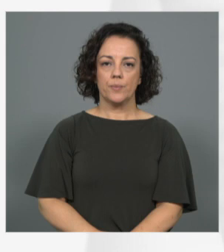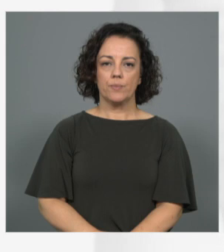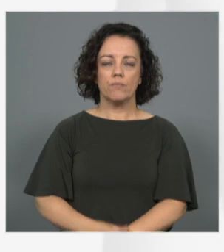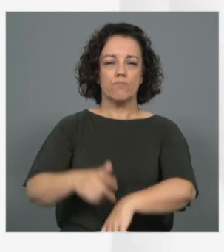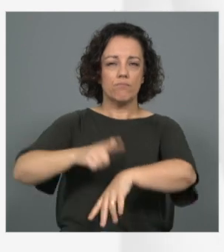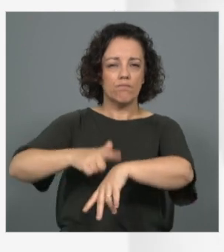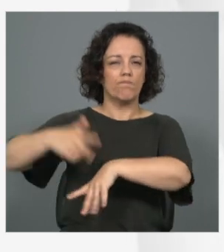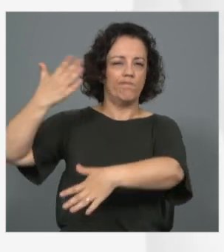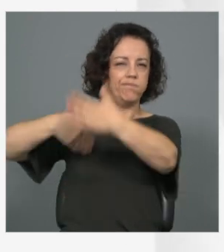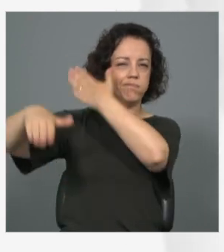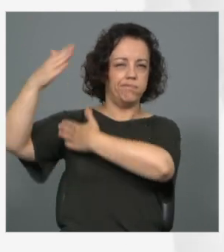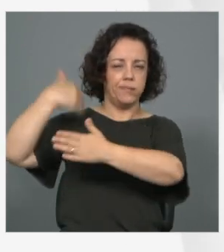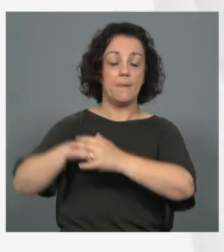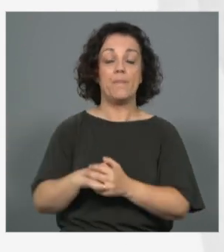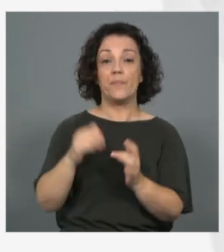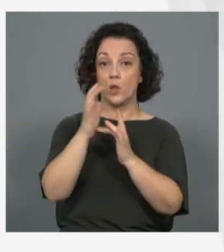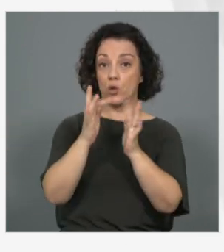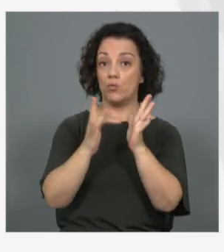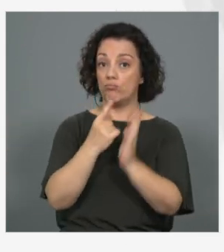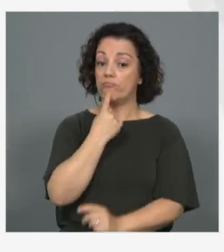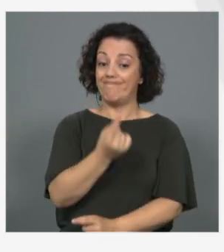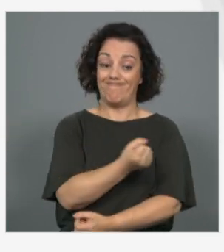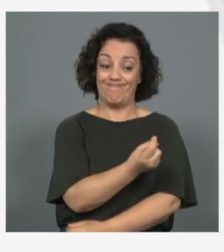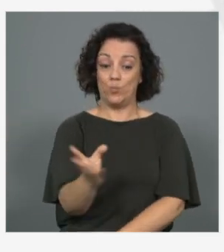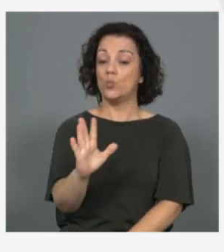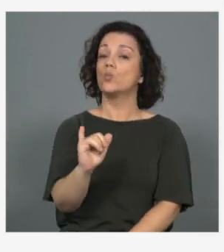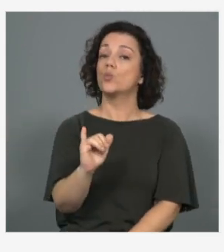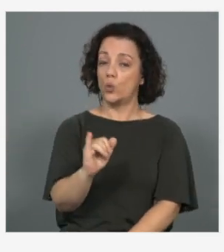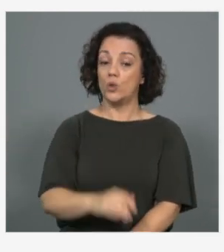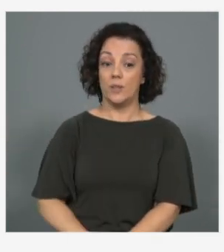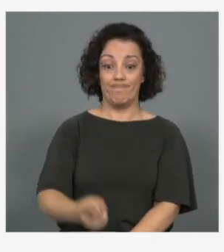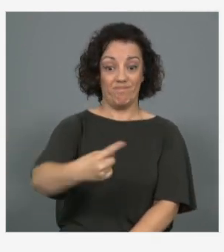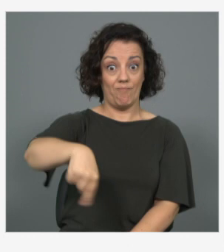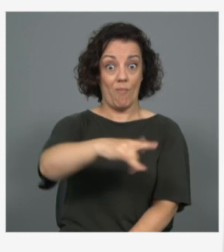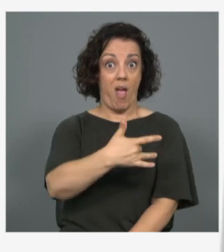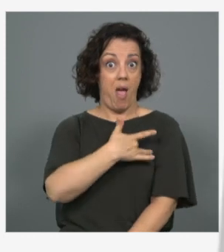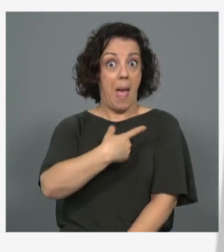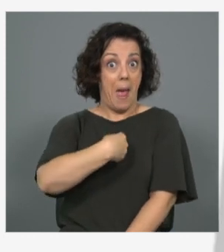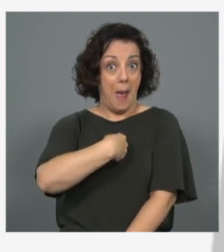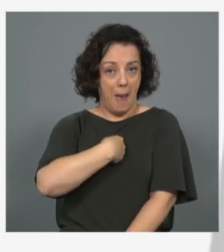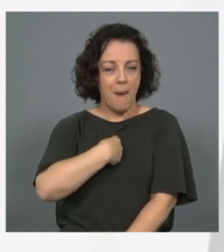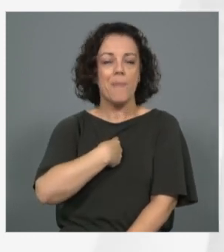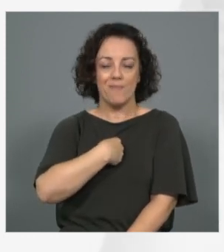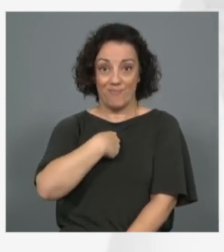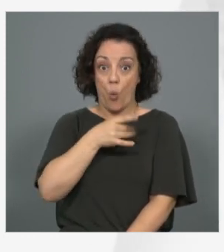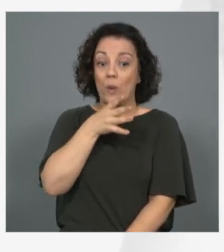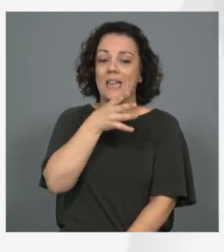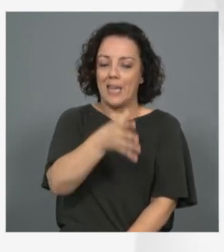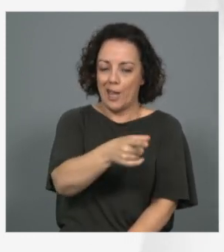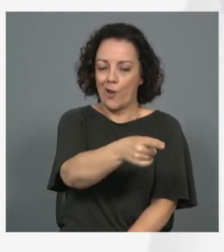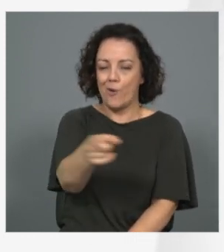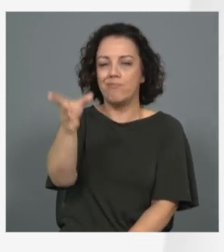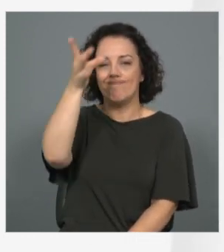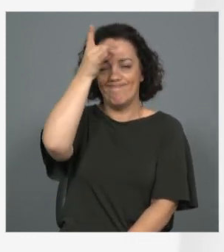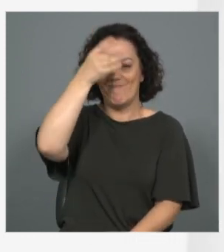Naquele tempo disse Jesus aos seus discípulos: quem me ama, guardará a minha palavra e meu Pai o